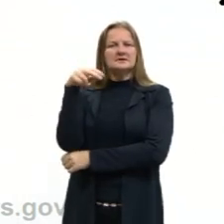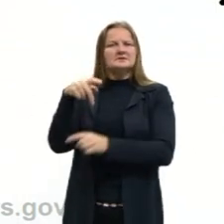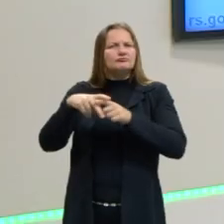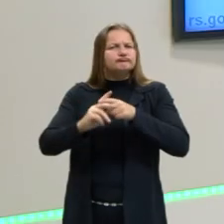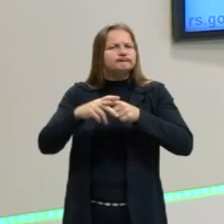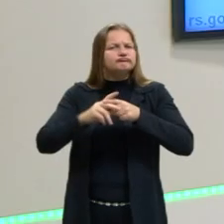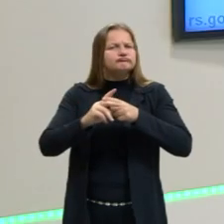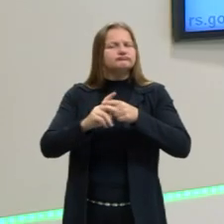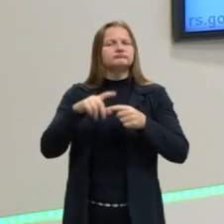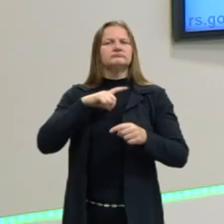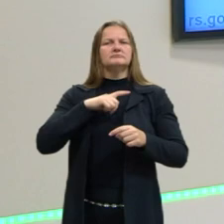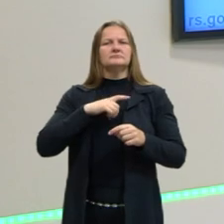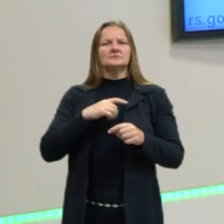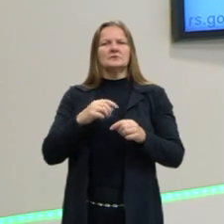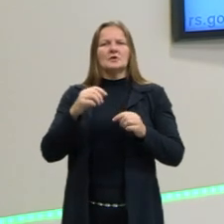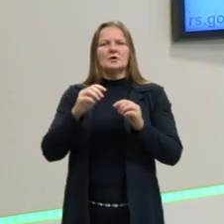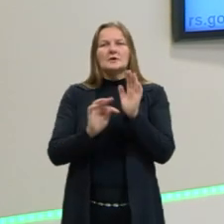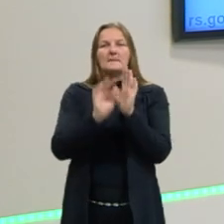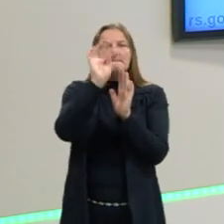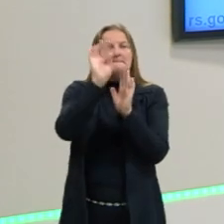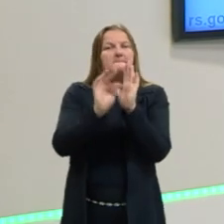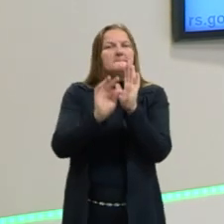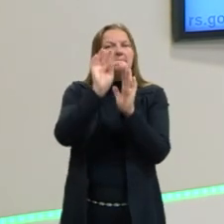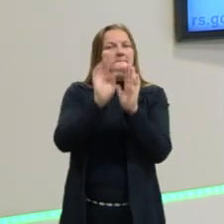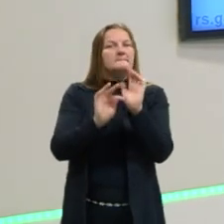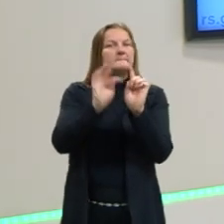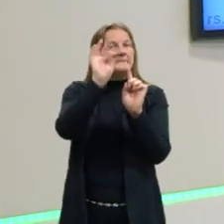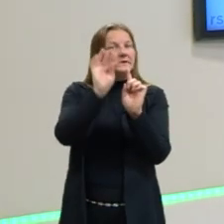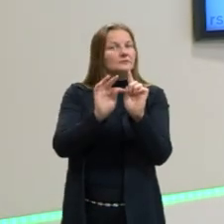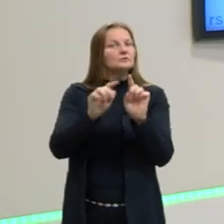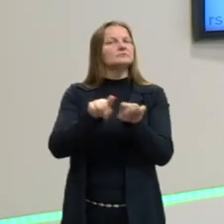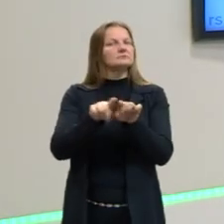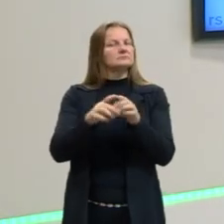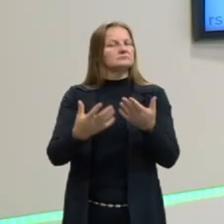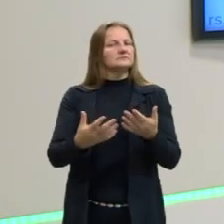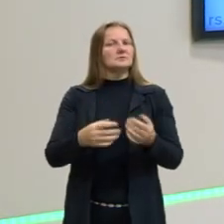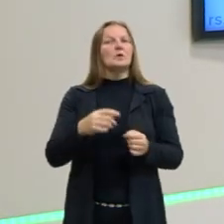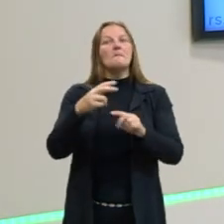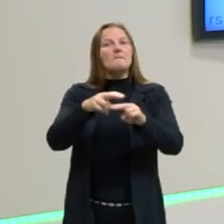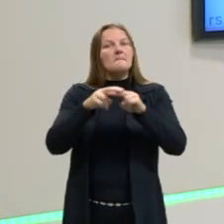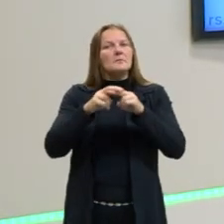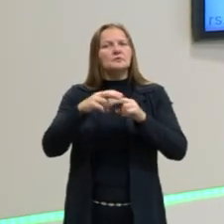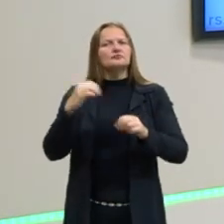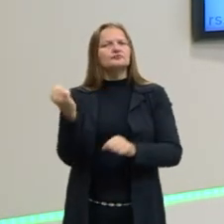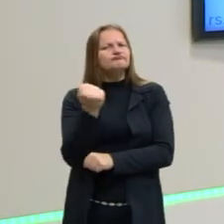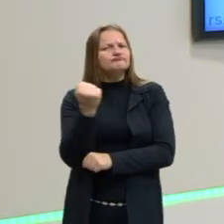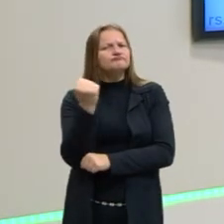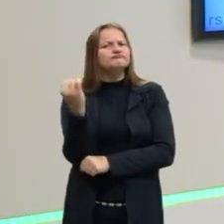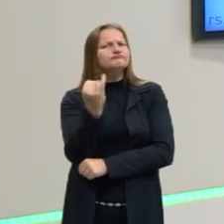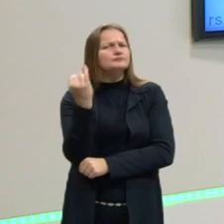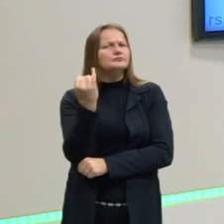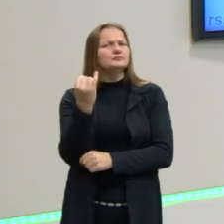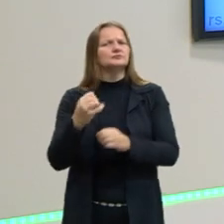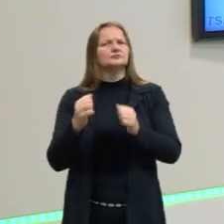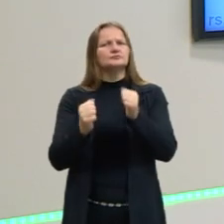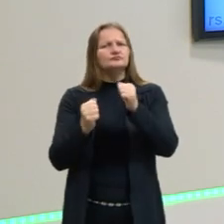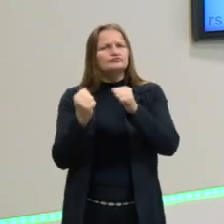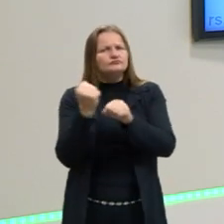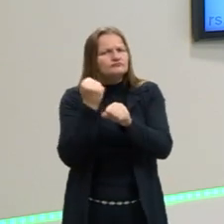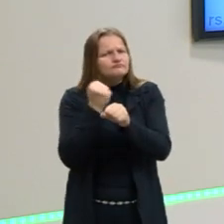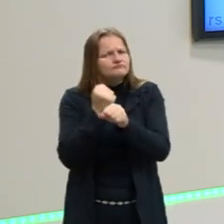resistência a calor na então justamente para isso que são produzidas e utilizadas essas